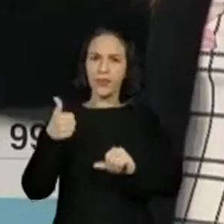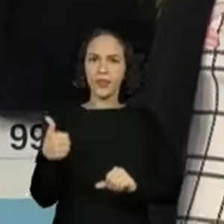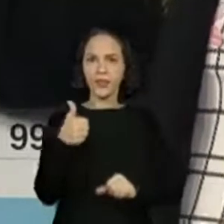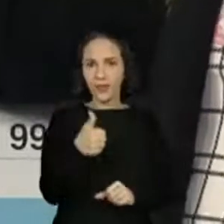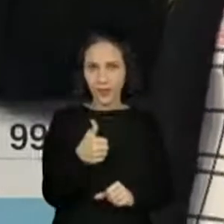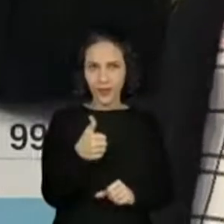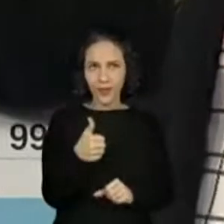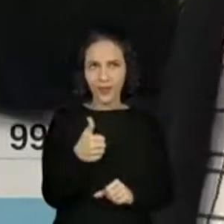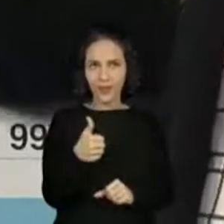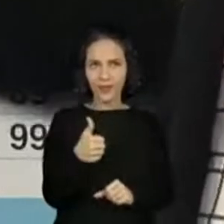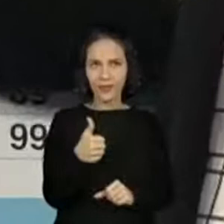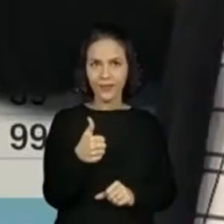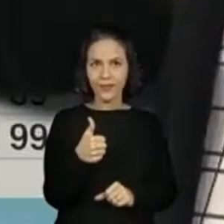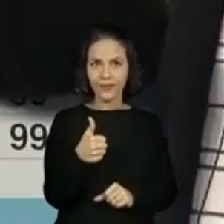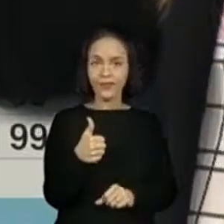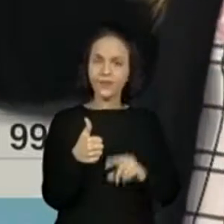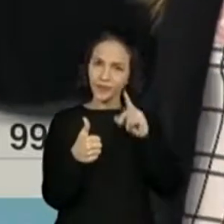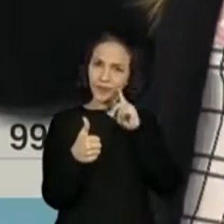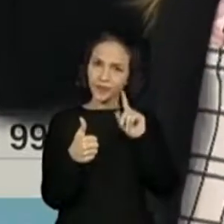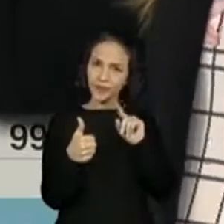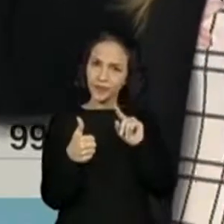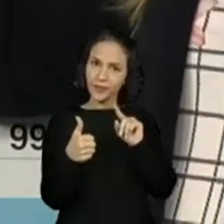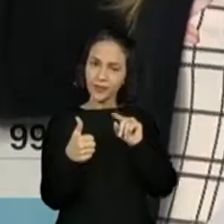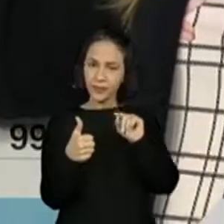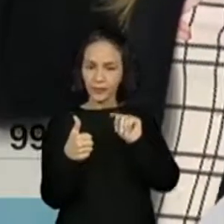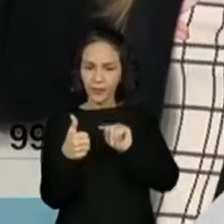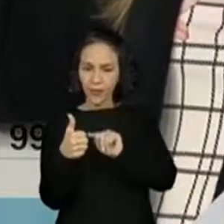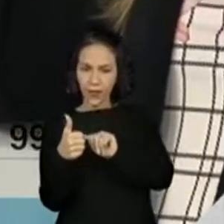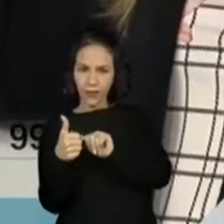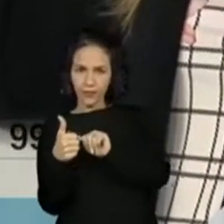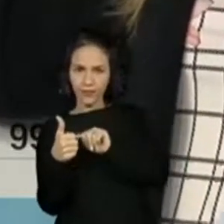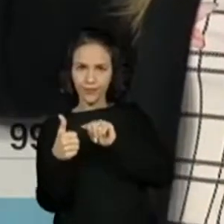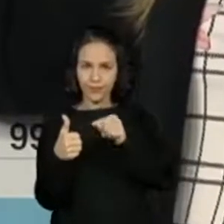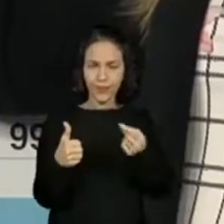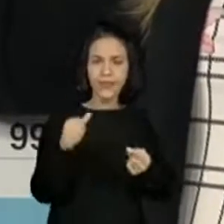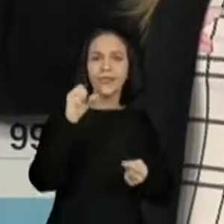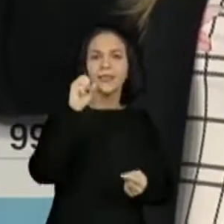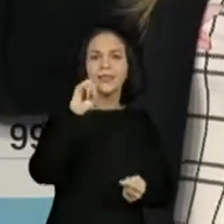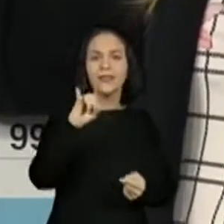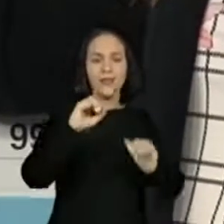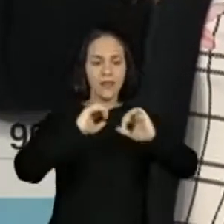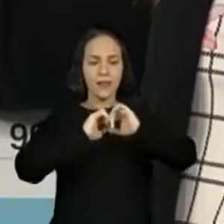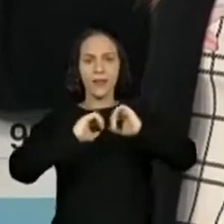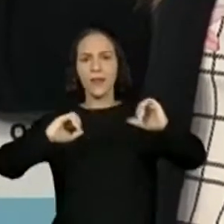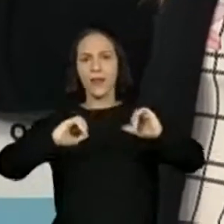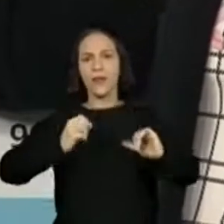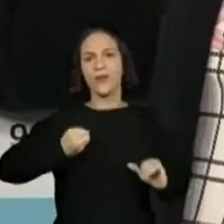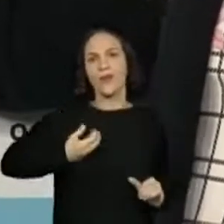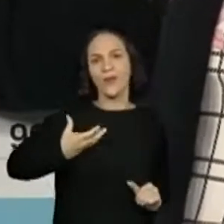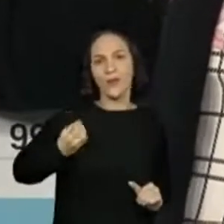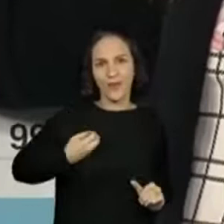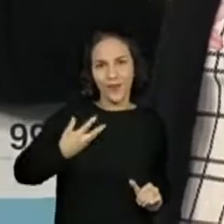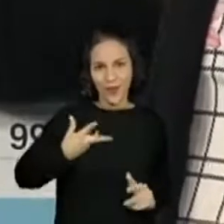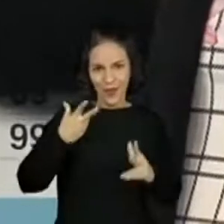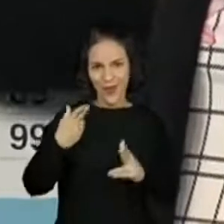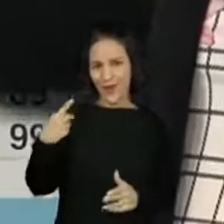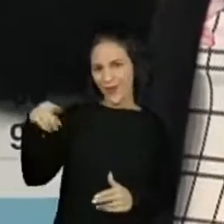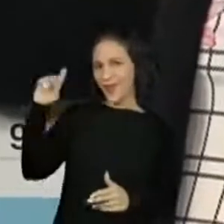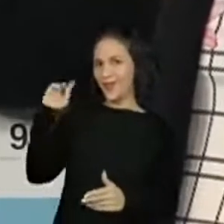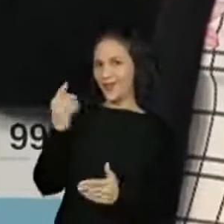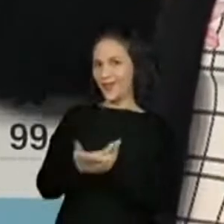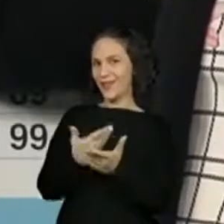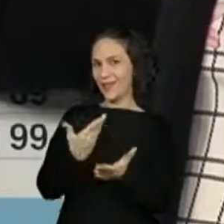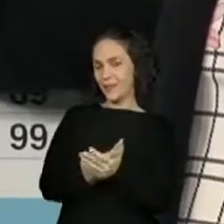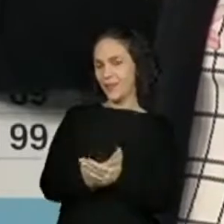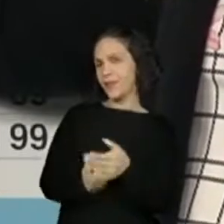Depois do 10, nós temos o 11. Se nós fôssemos agora decompor este número, como nós fizemos na aula anterior,